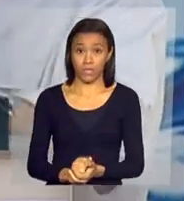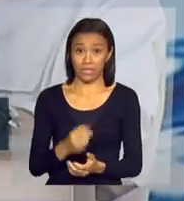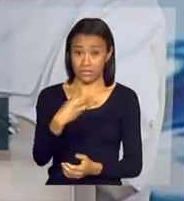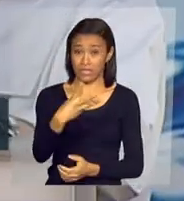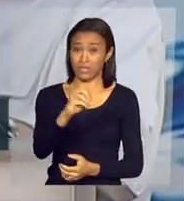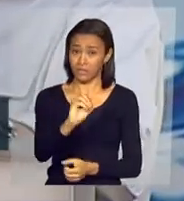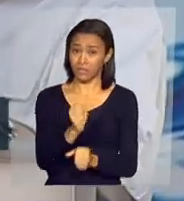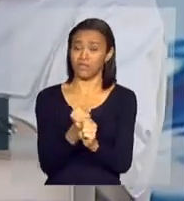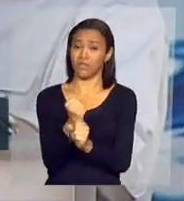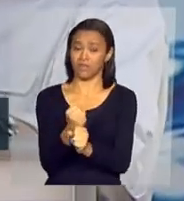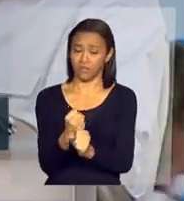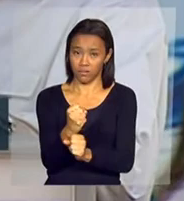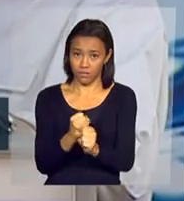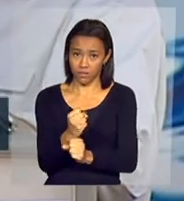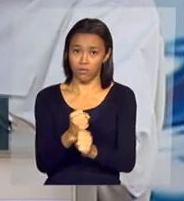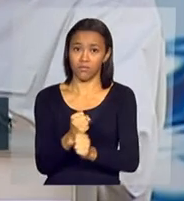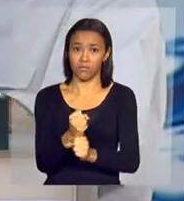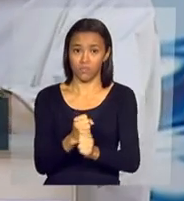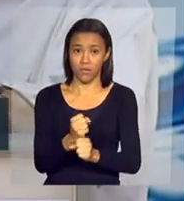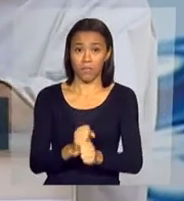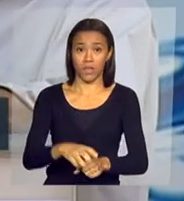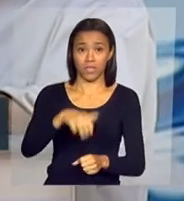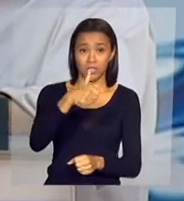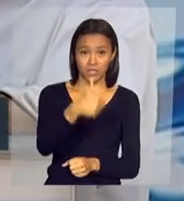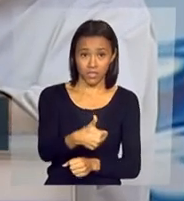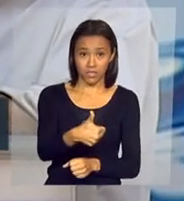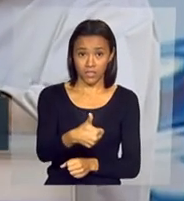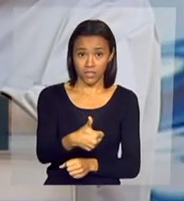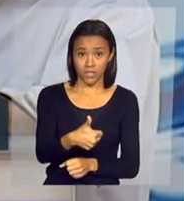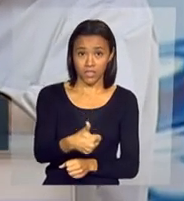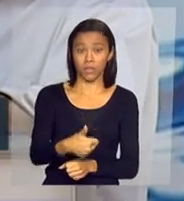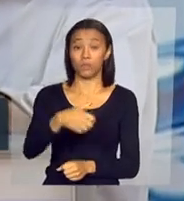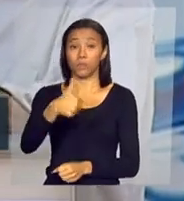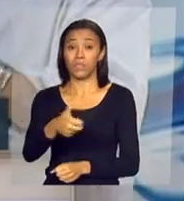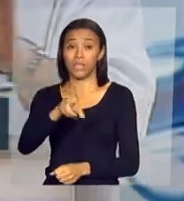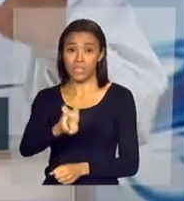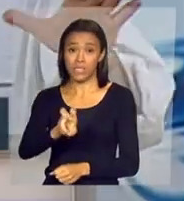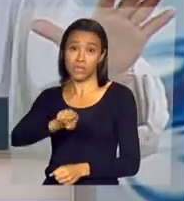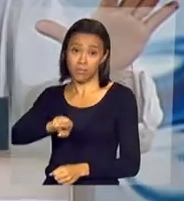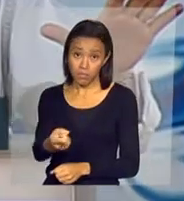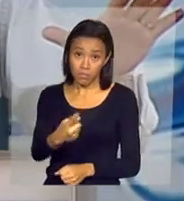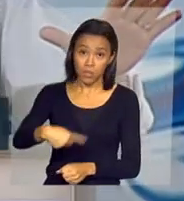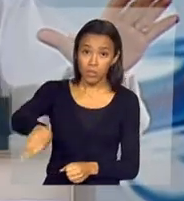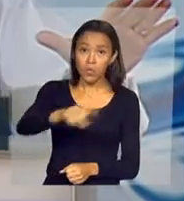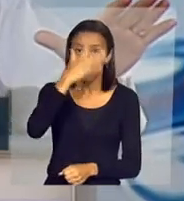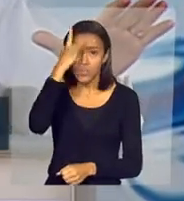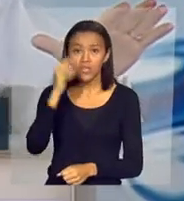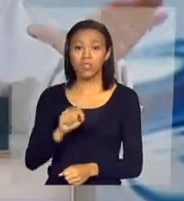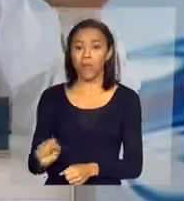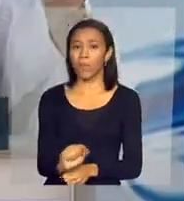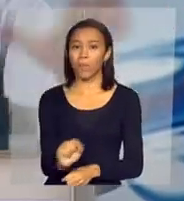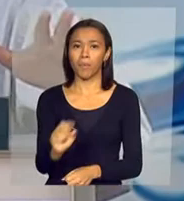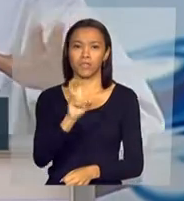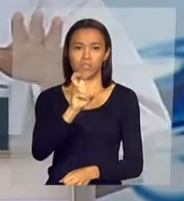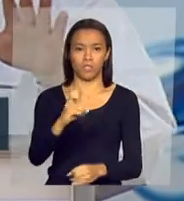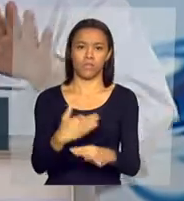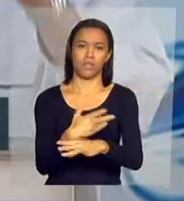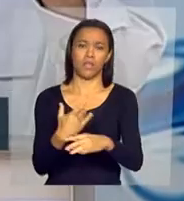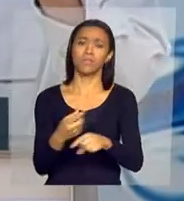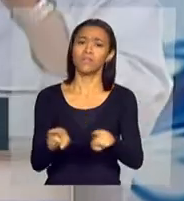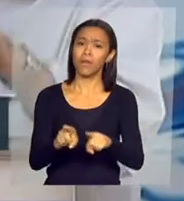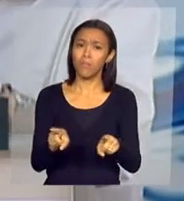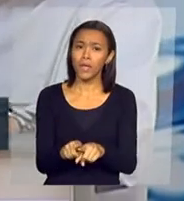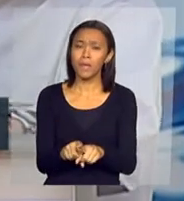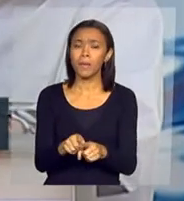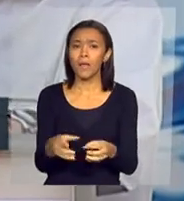30 anos para até 115 mil pessoas de 5 cidades e de povoados que